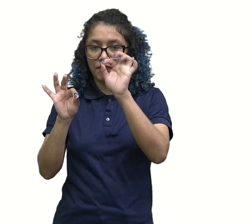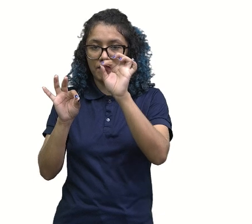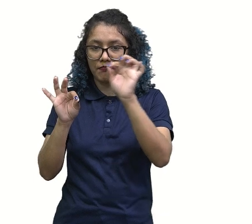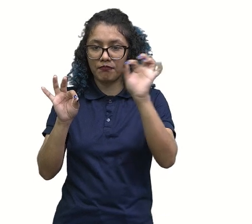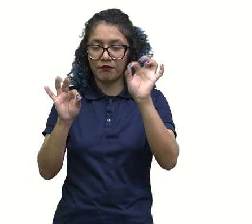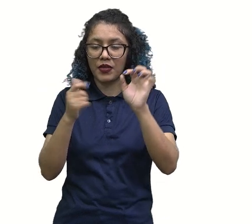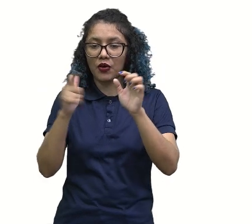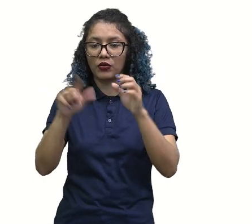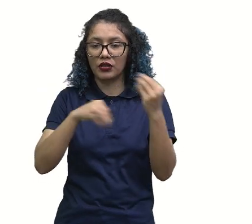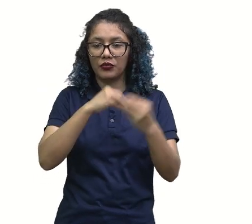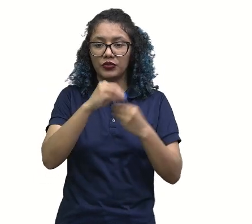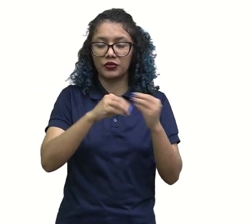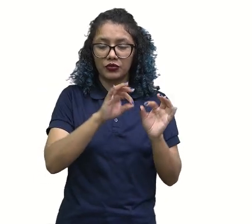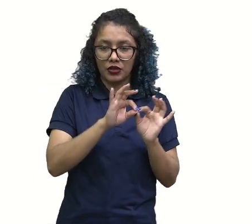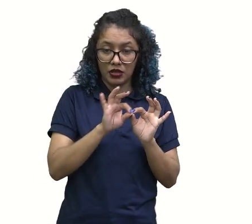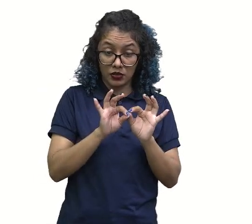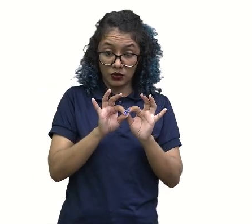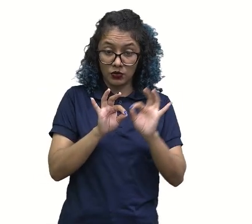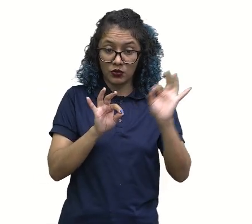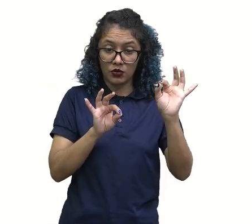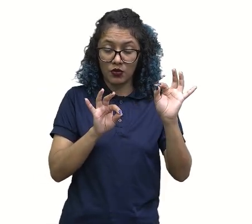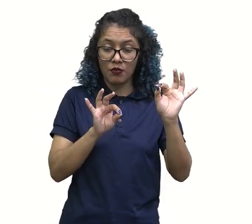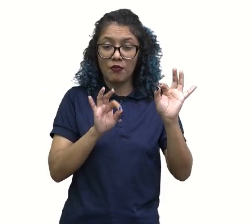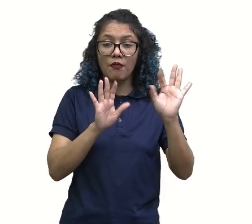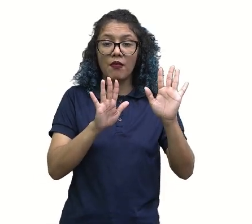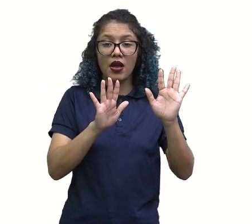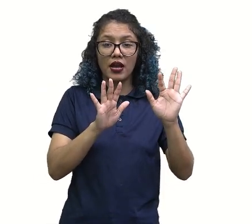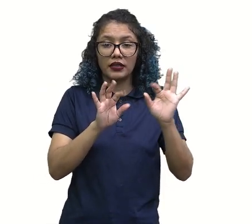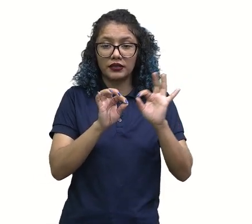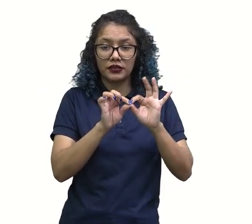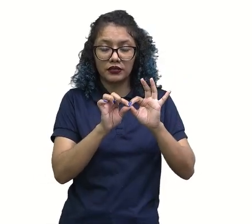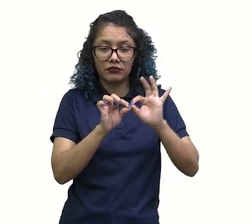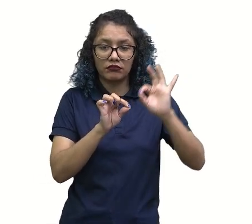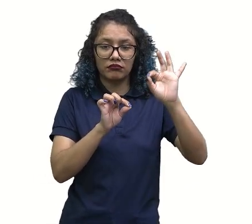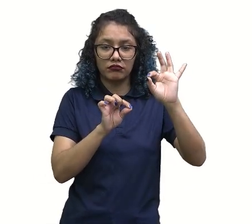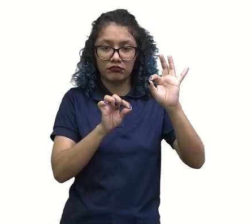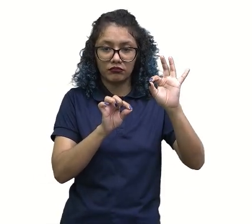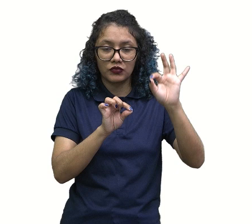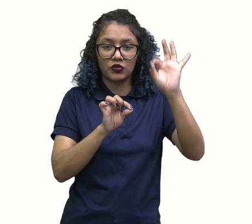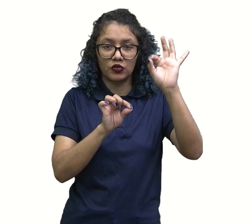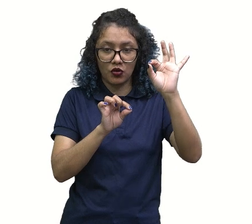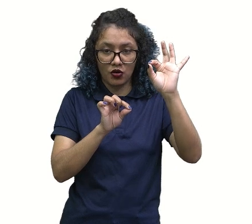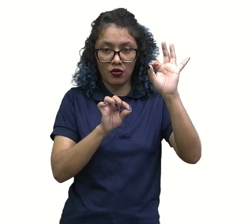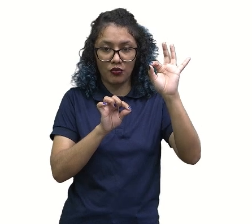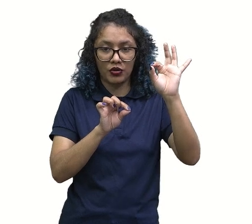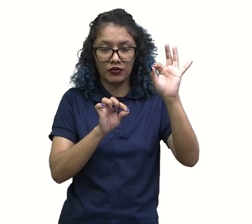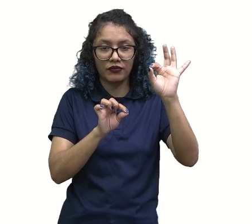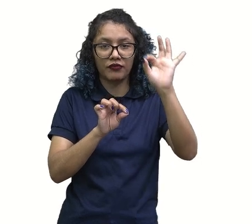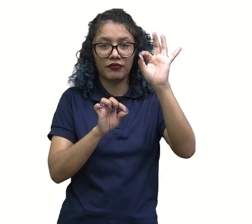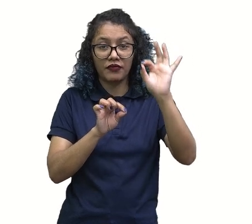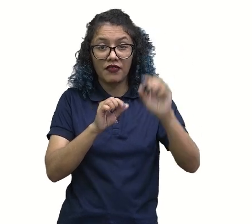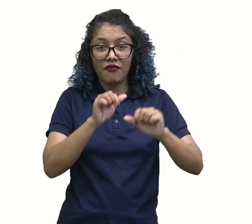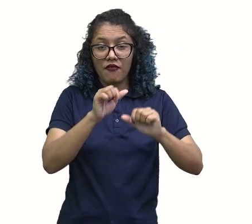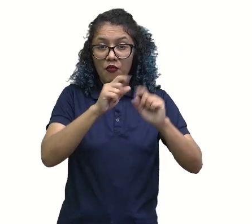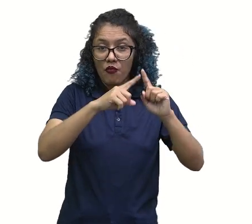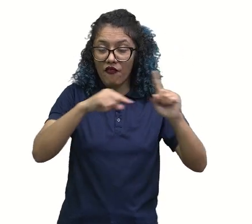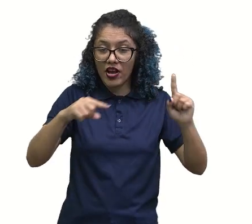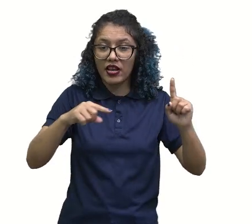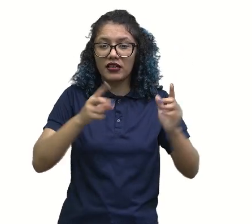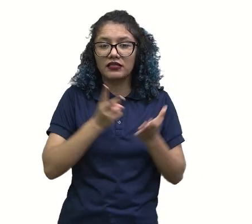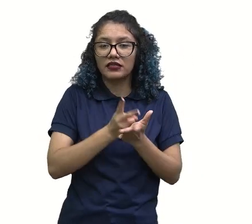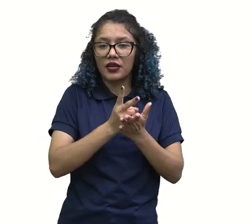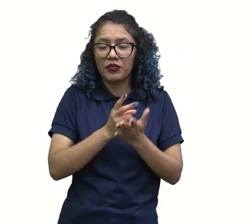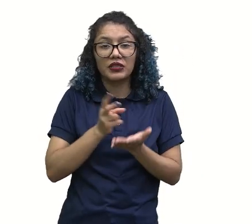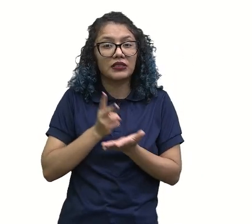Mistura, ele vai subir, mas ele tem uma variação, aí ele sobe de novo, e ele tem uma variação e sobe de novo,